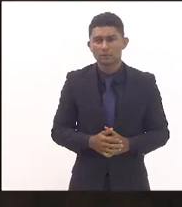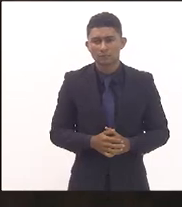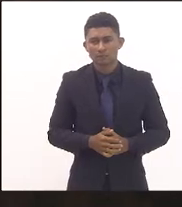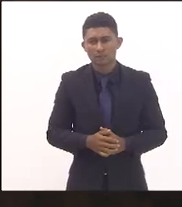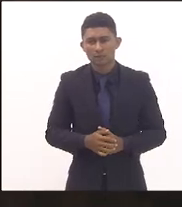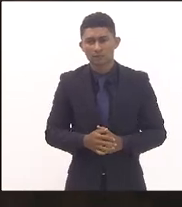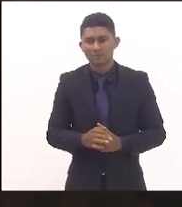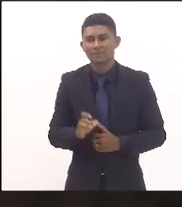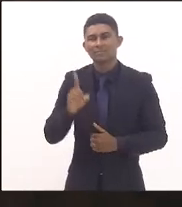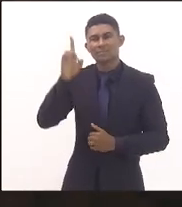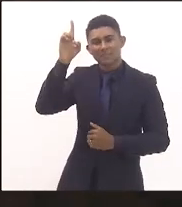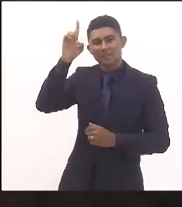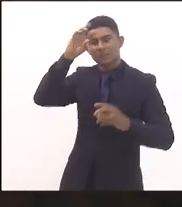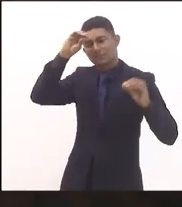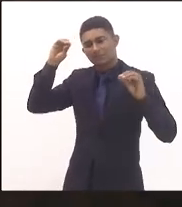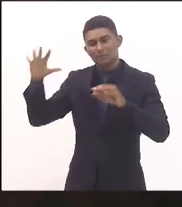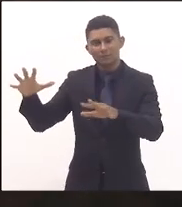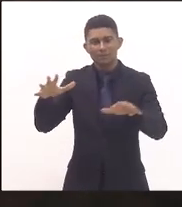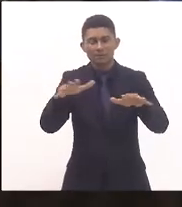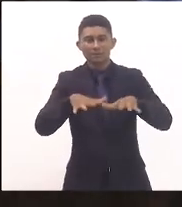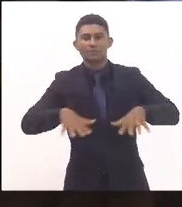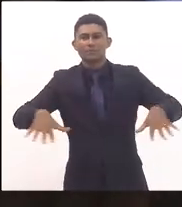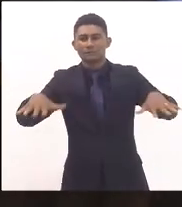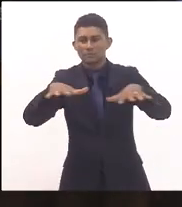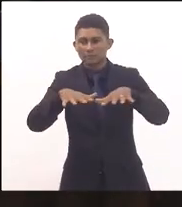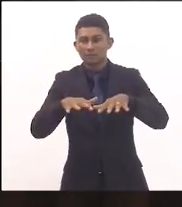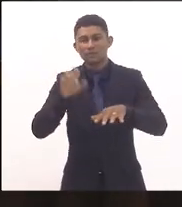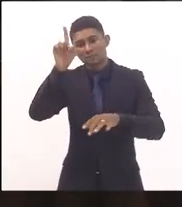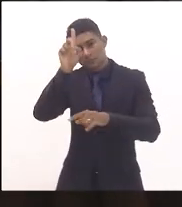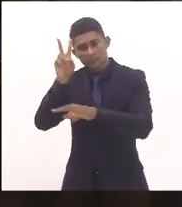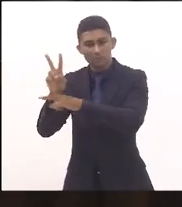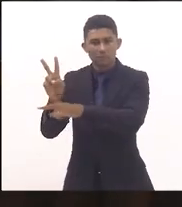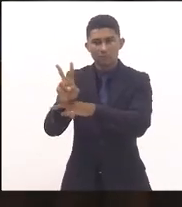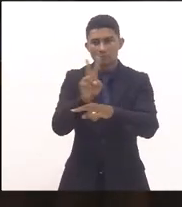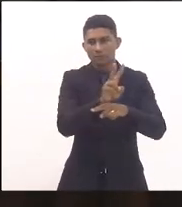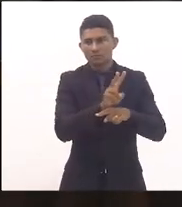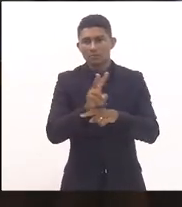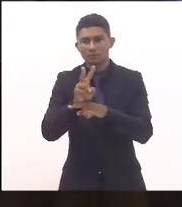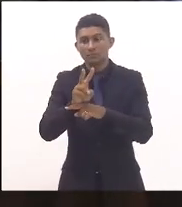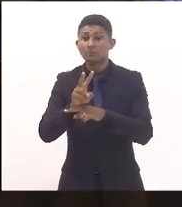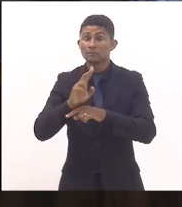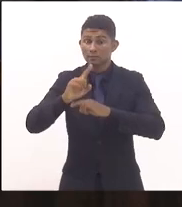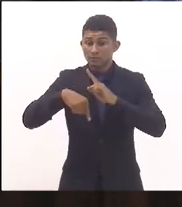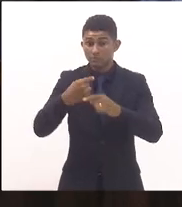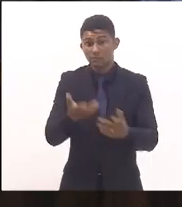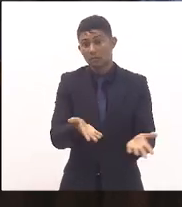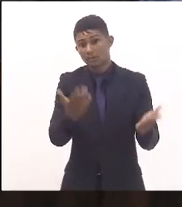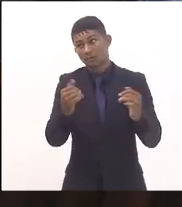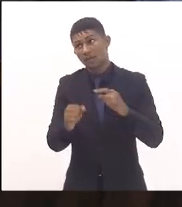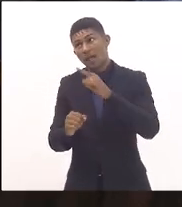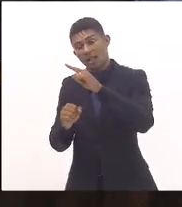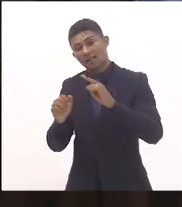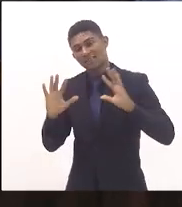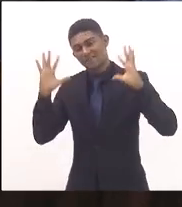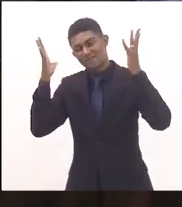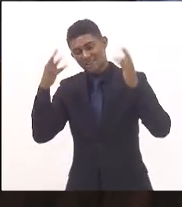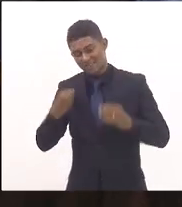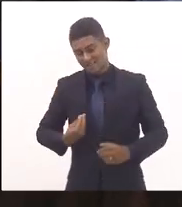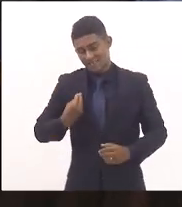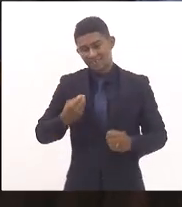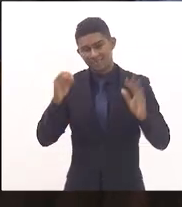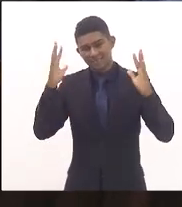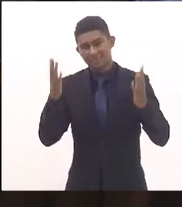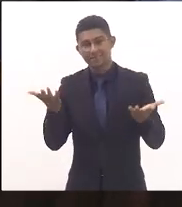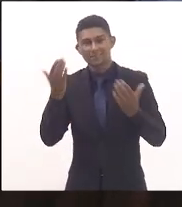e que Deus nos abençoe a todos que Deus nos proteja e daqui a pouco vamos celebrar a vida ali